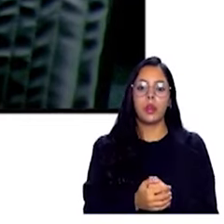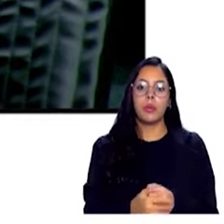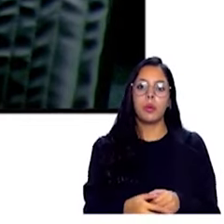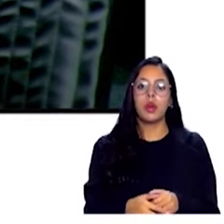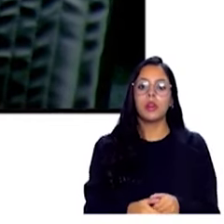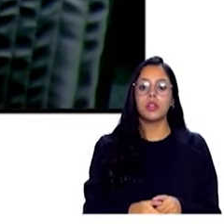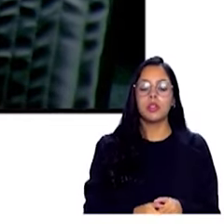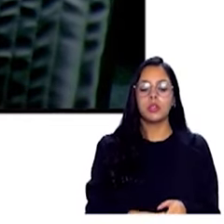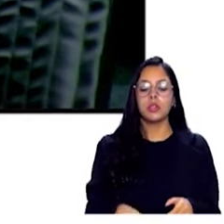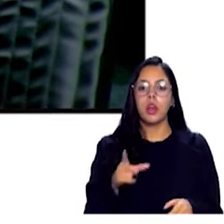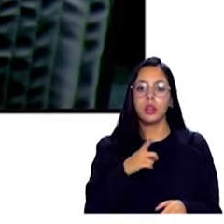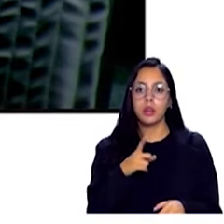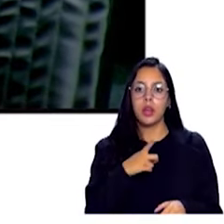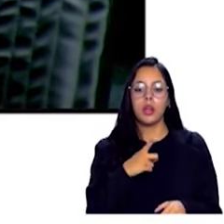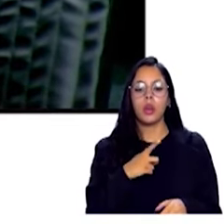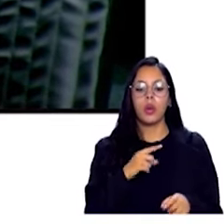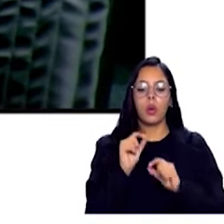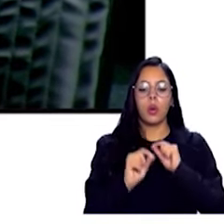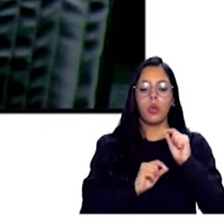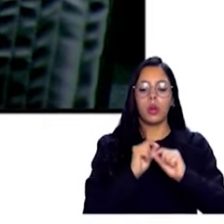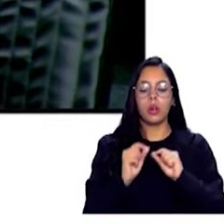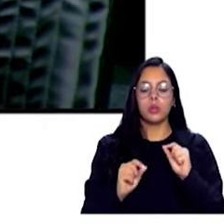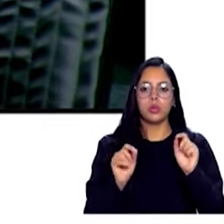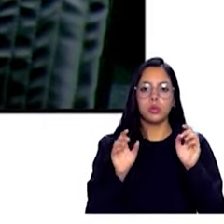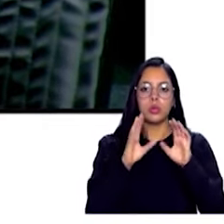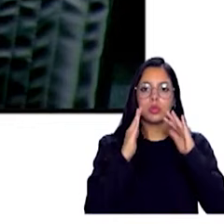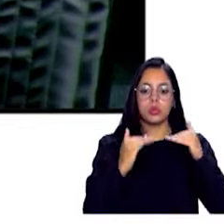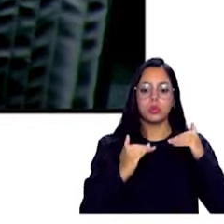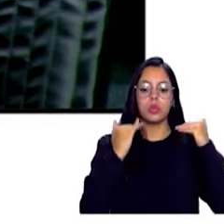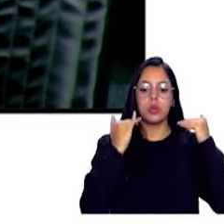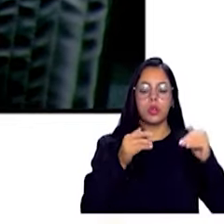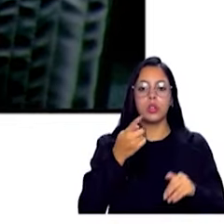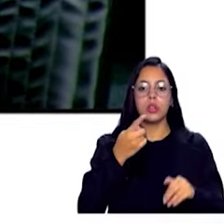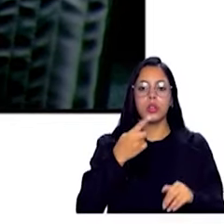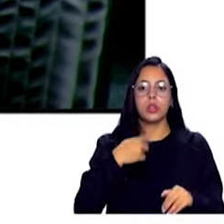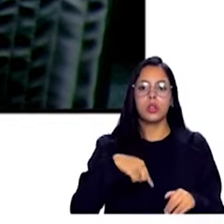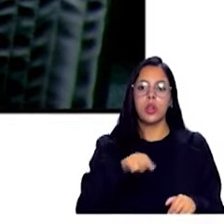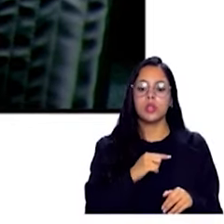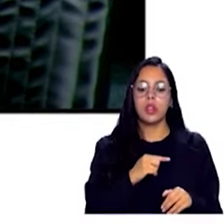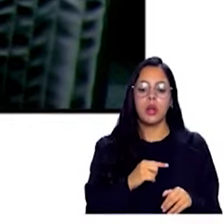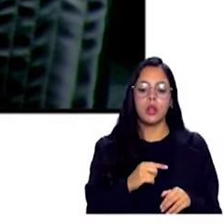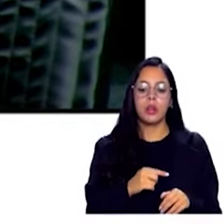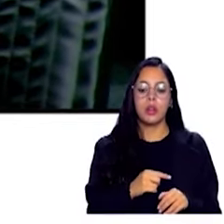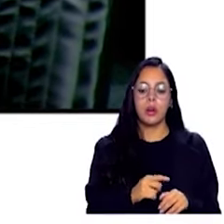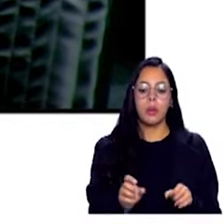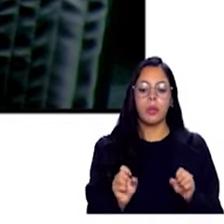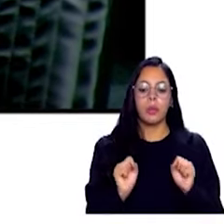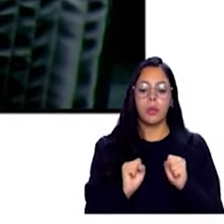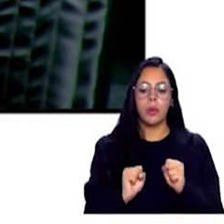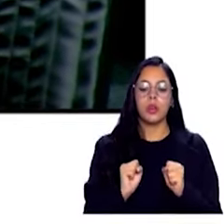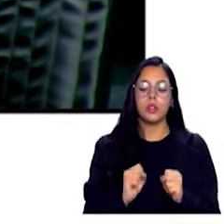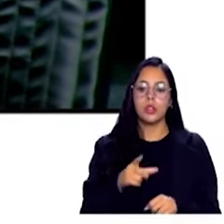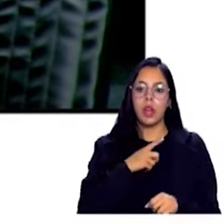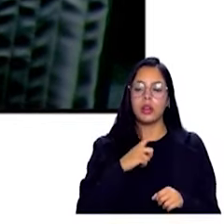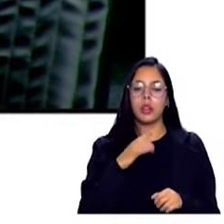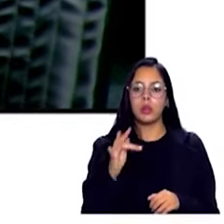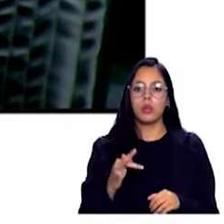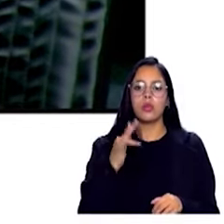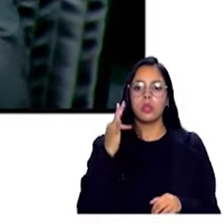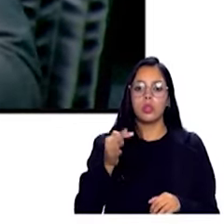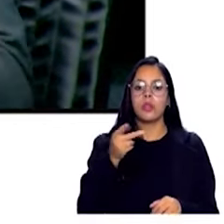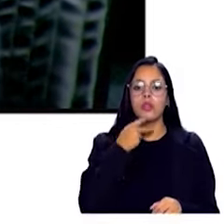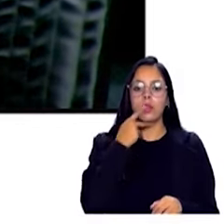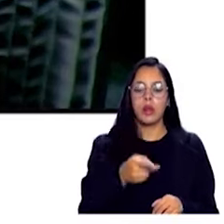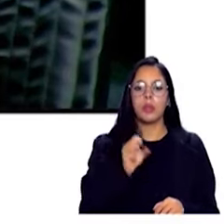as cortes superiores ou como é o sistema alemão que tem menos problema ainda em relação a isso porque daí Sim a gente vai ter condições de dizer ao Superior Tribunal de